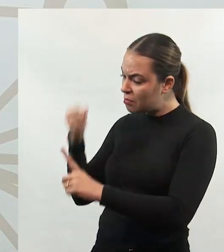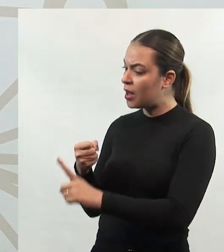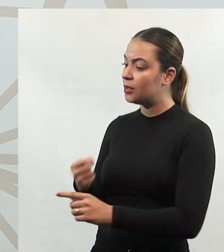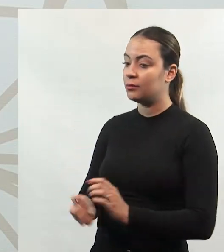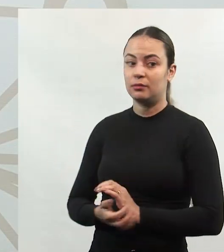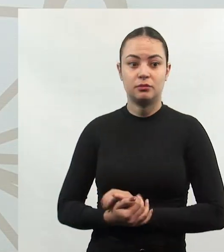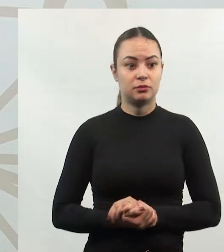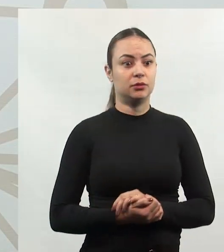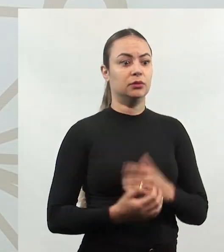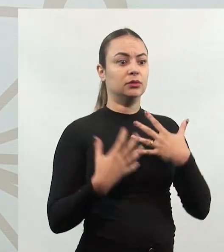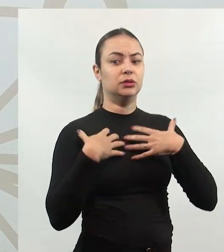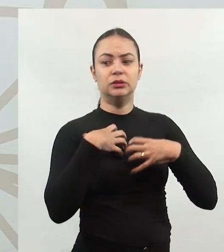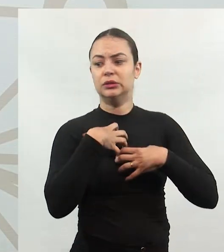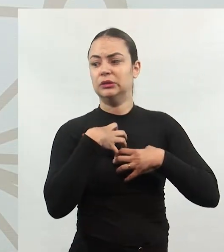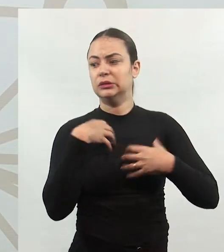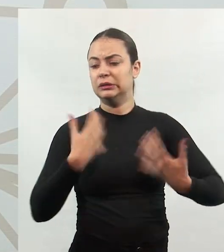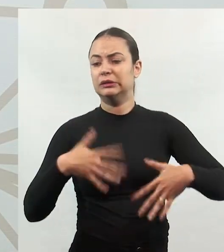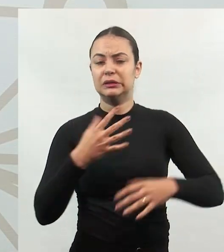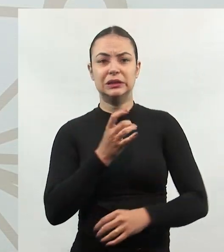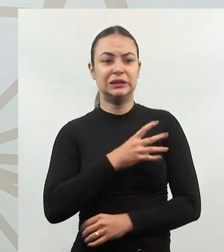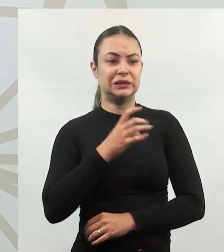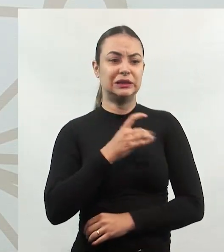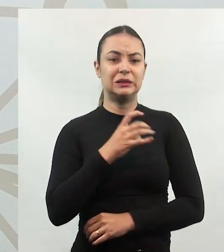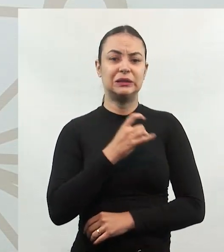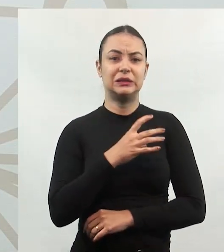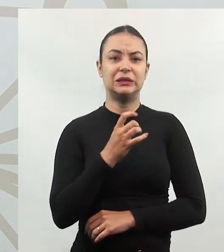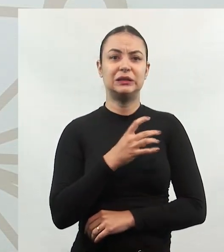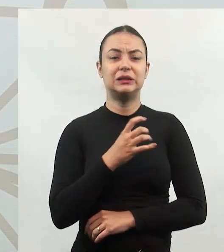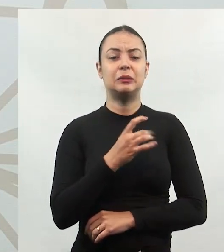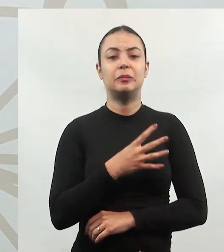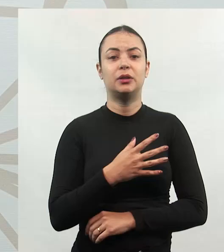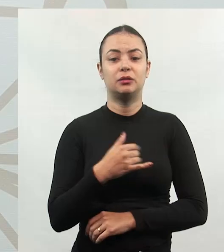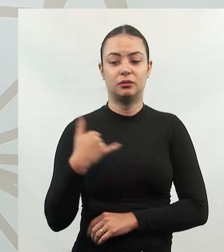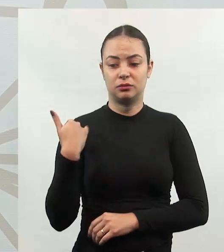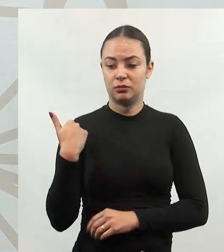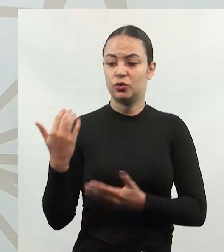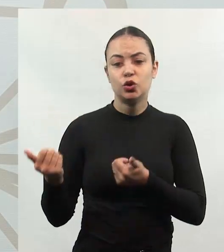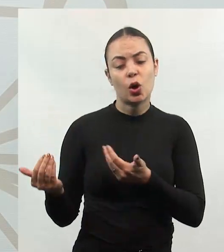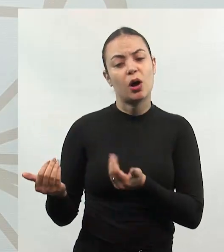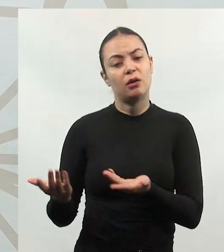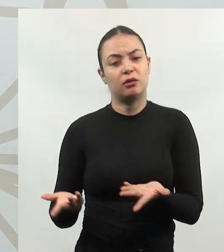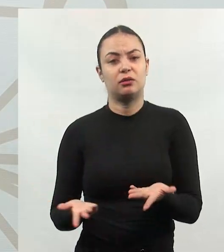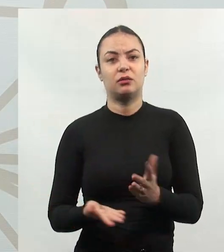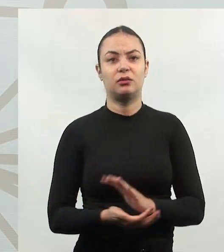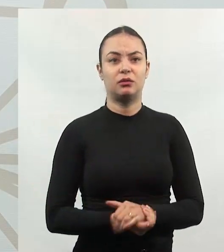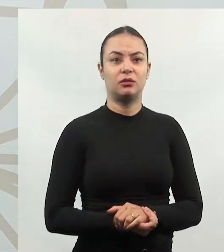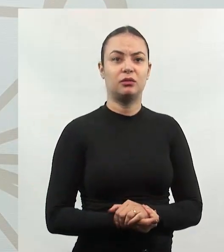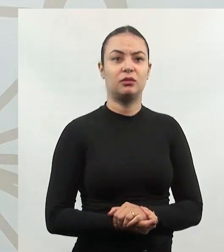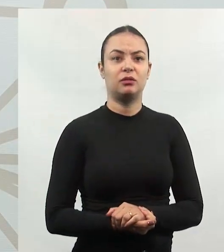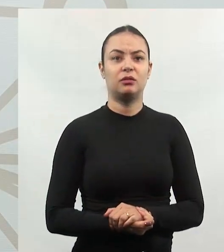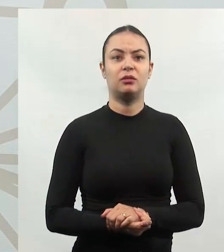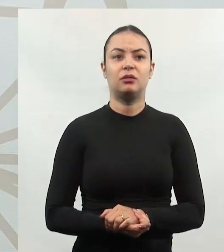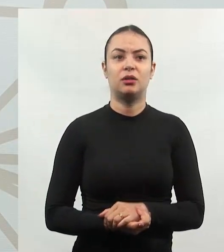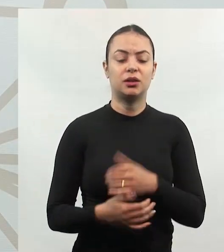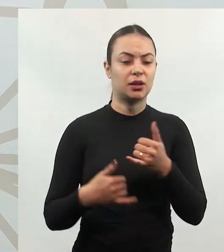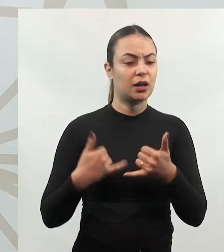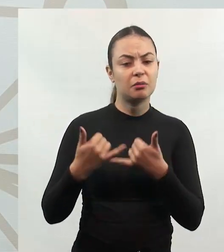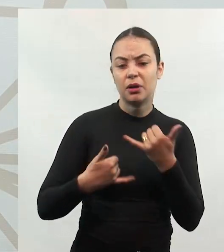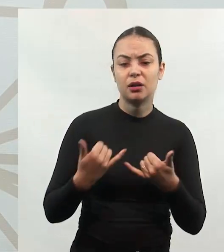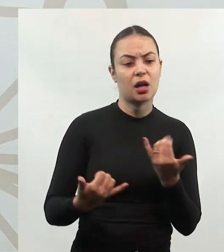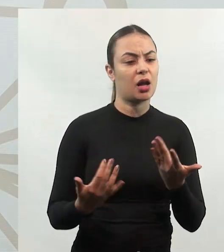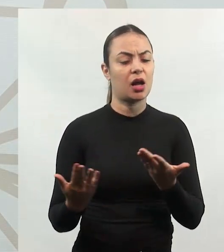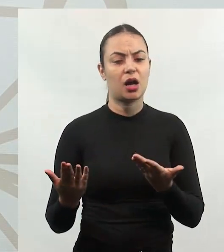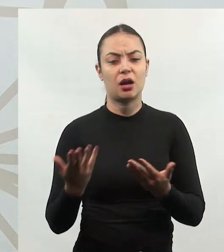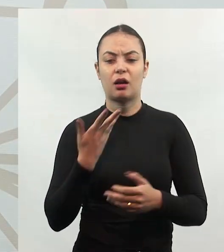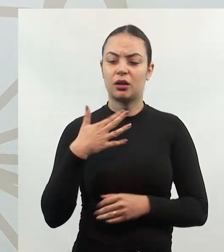ele para a sala de aula, e depois o professor saiu da sala e eu fiquei, a professora estagiária, né?